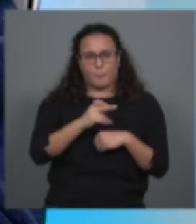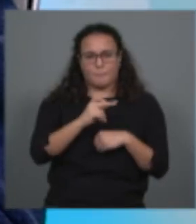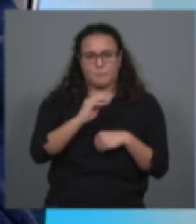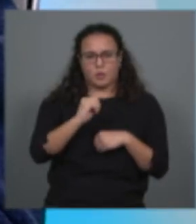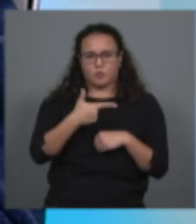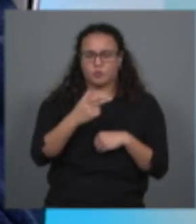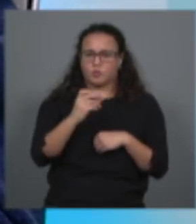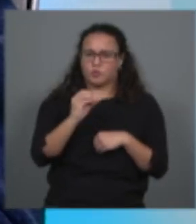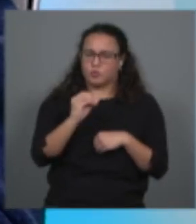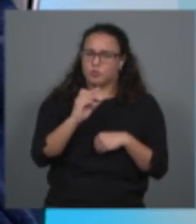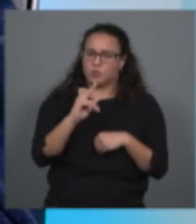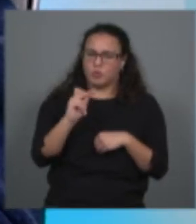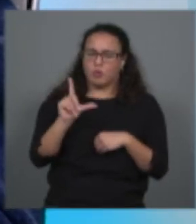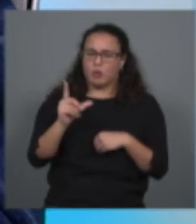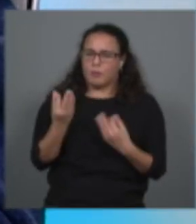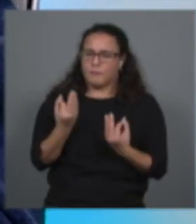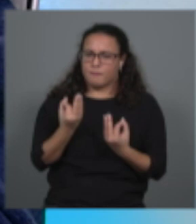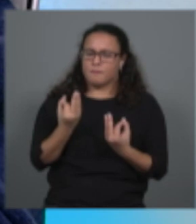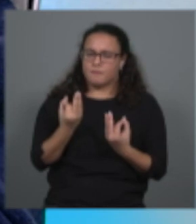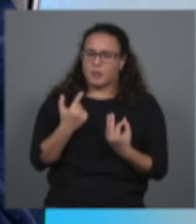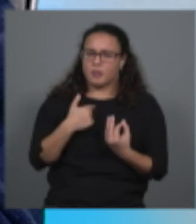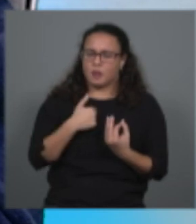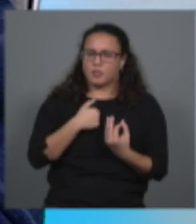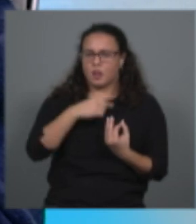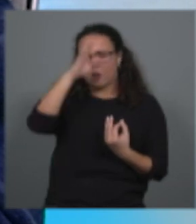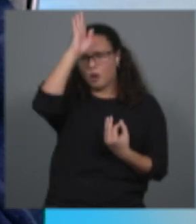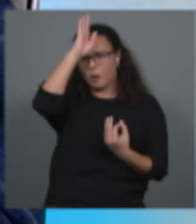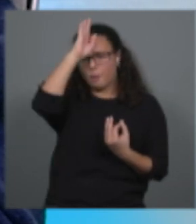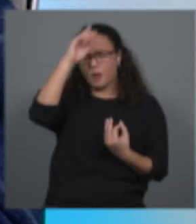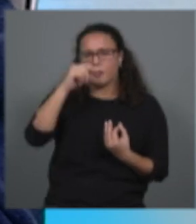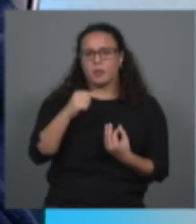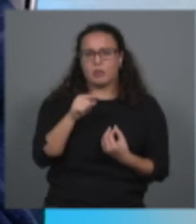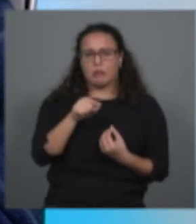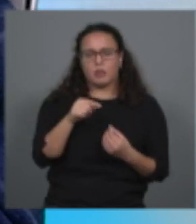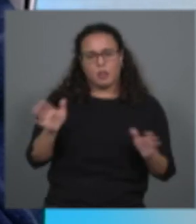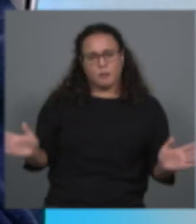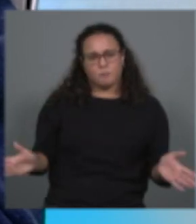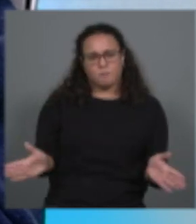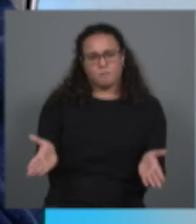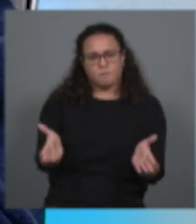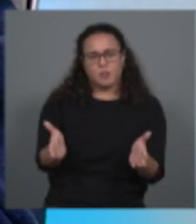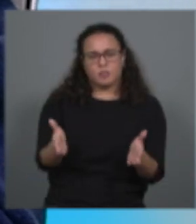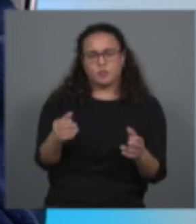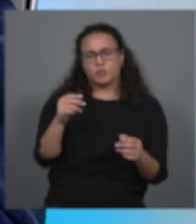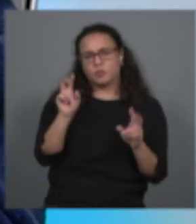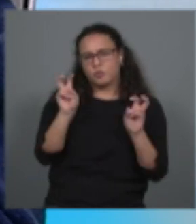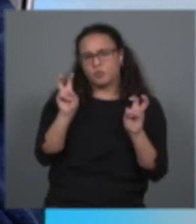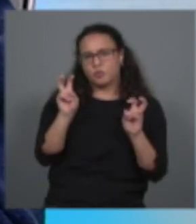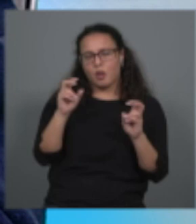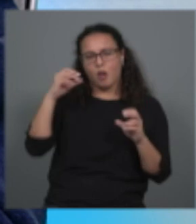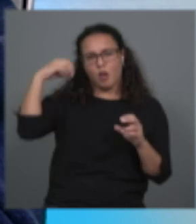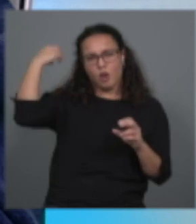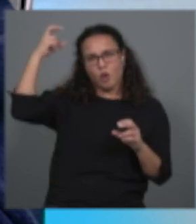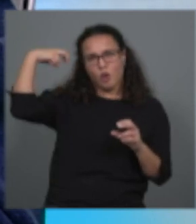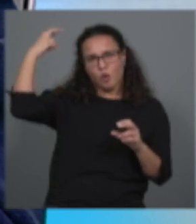pobres. Ele, como diria o Padre Francisco hoje, ele cheirava às ovelhas, porque era lá que ele se sentia bem, no meio dos pobres,